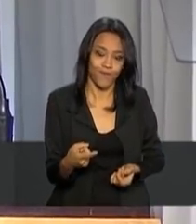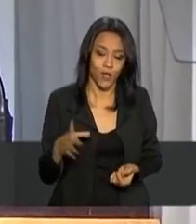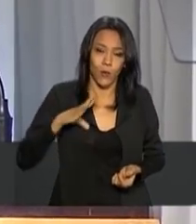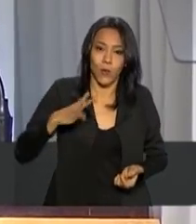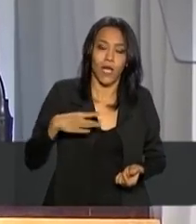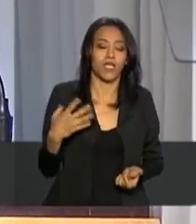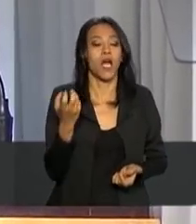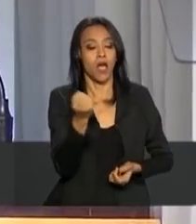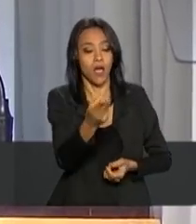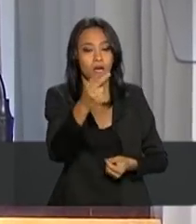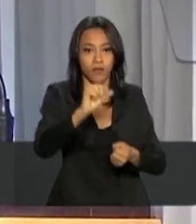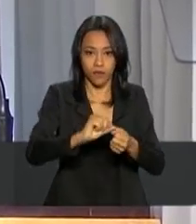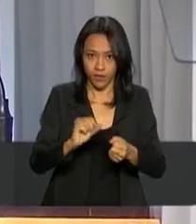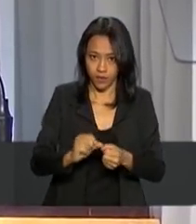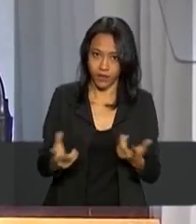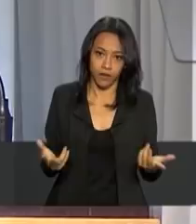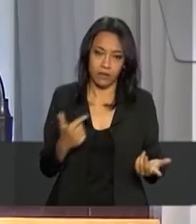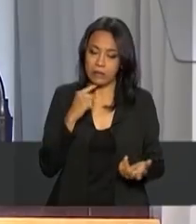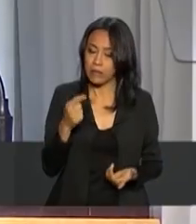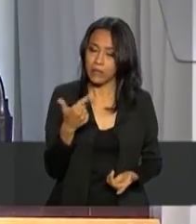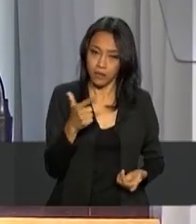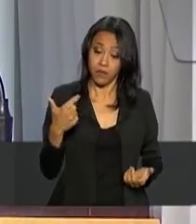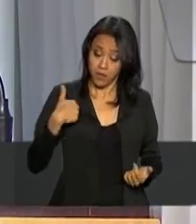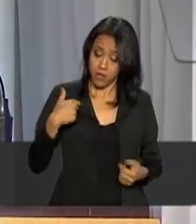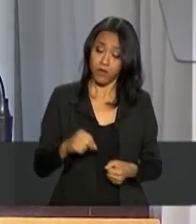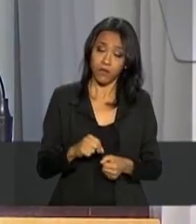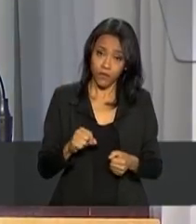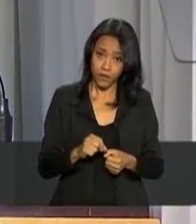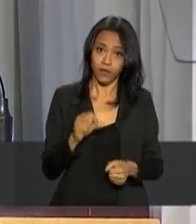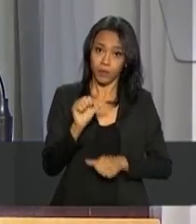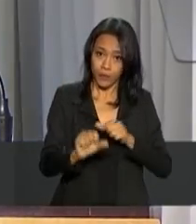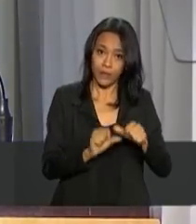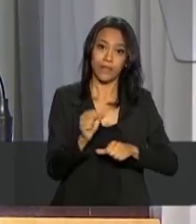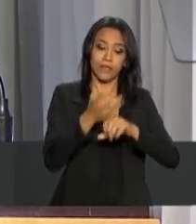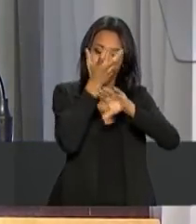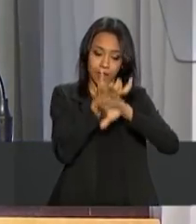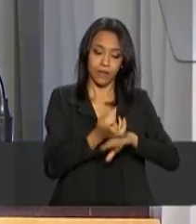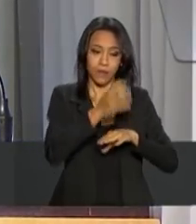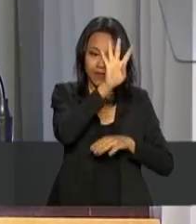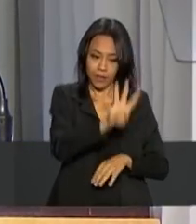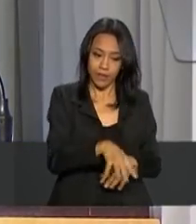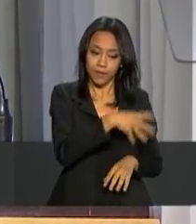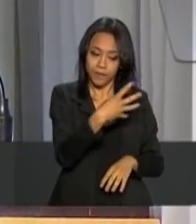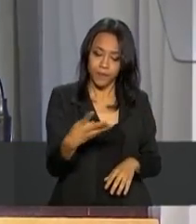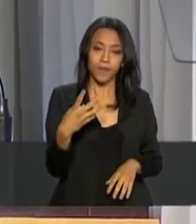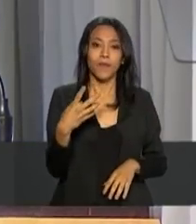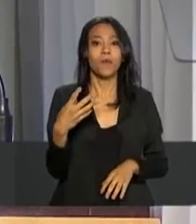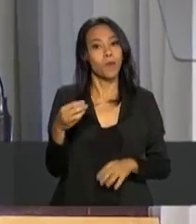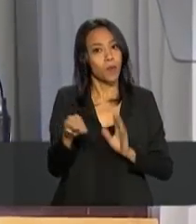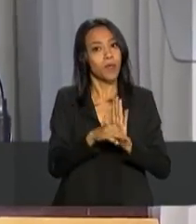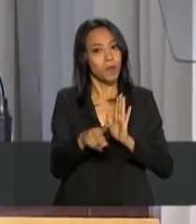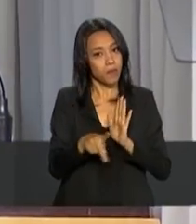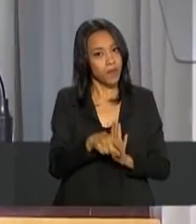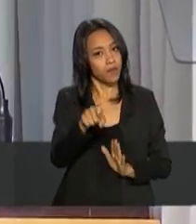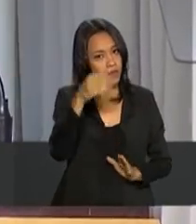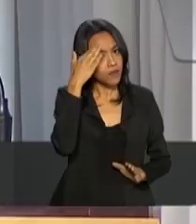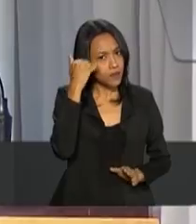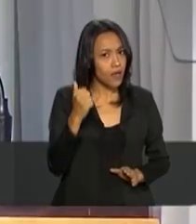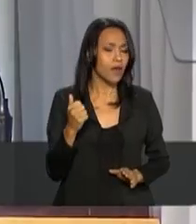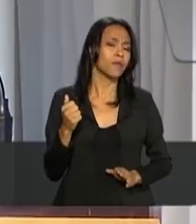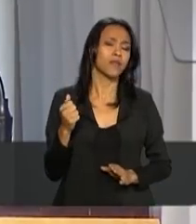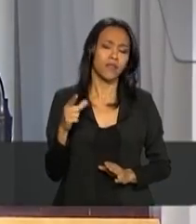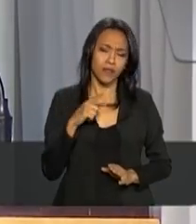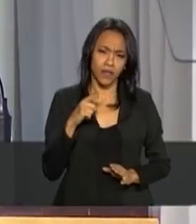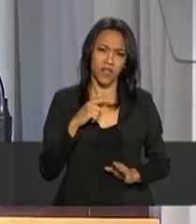coragem de dizer: eu vou fazer e faço. E eu fiz para a reforma do ensino médio por medida provisória. Vocês sabem que no primeiro momento havia